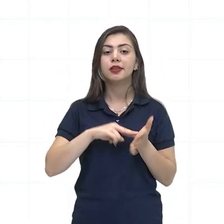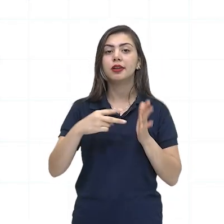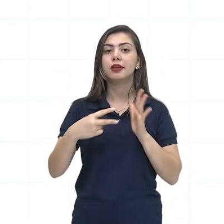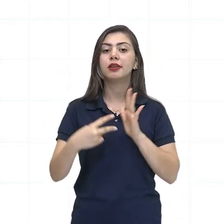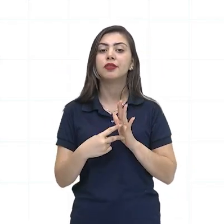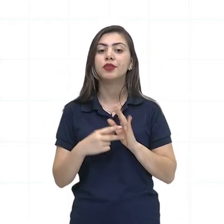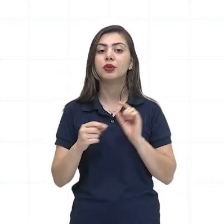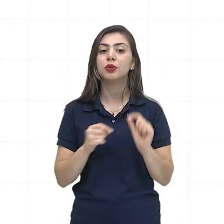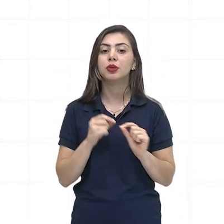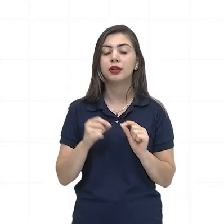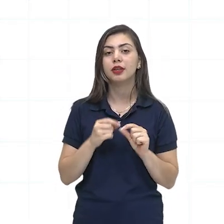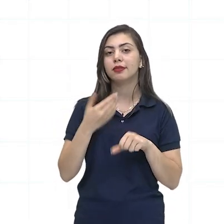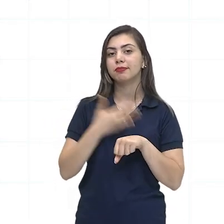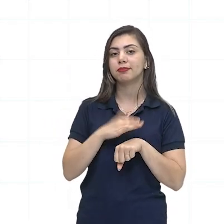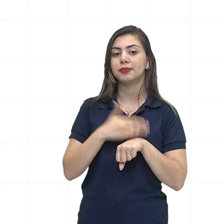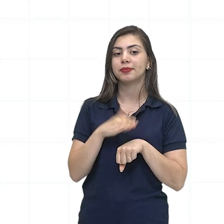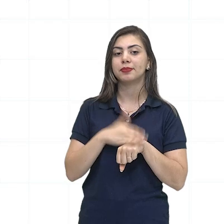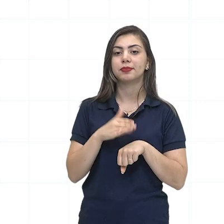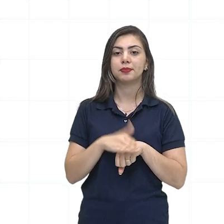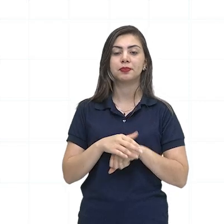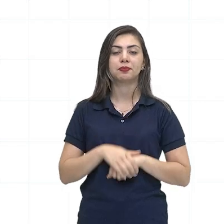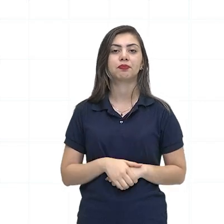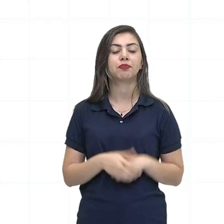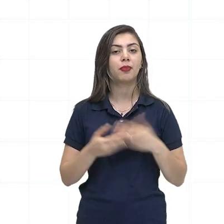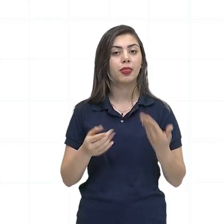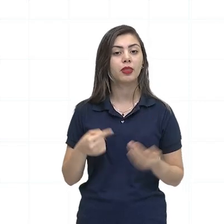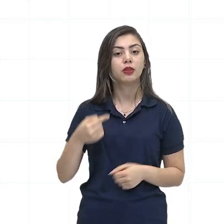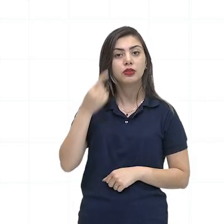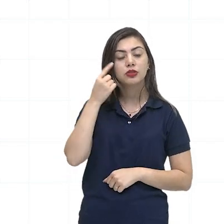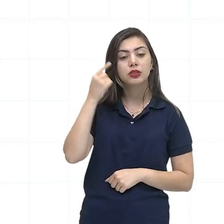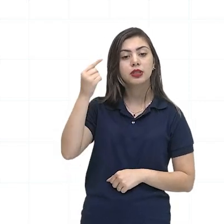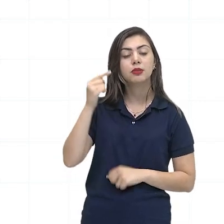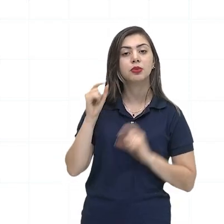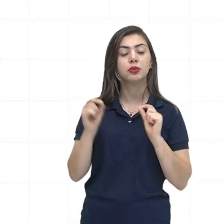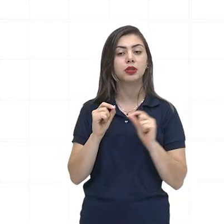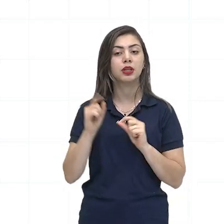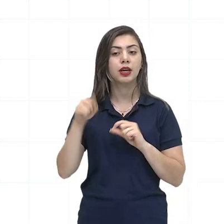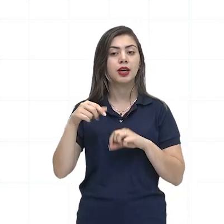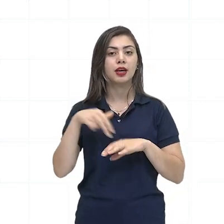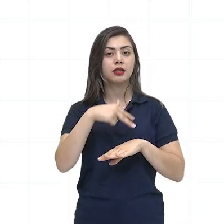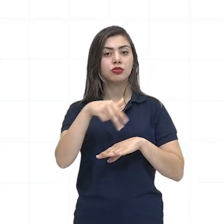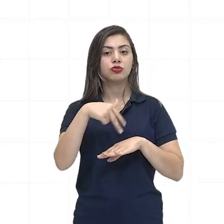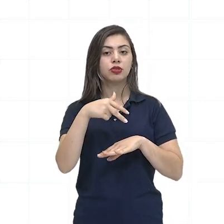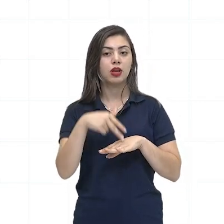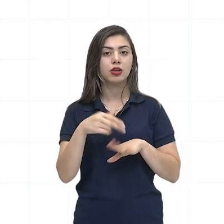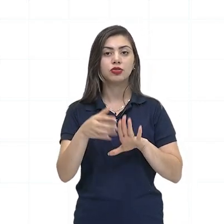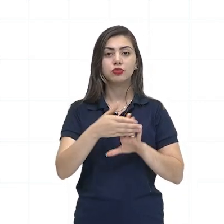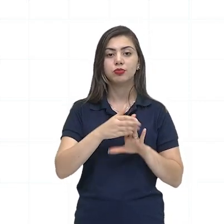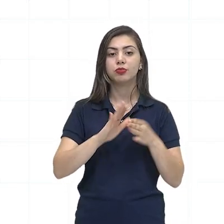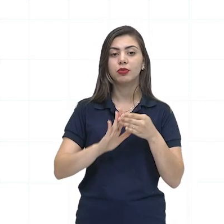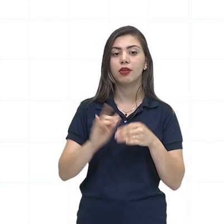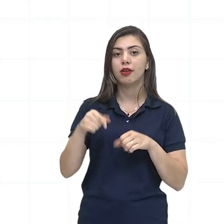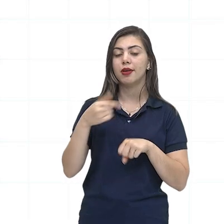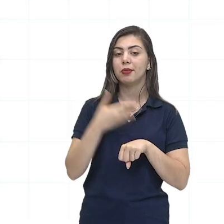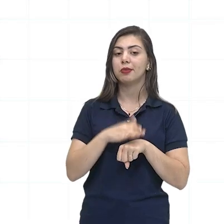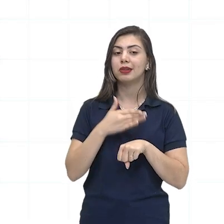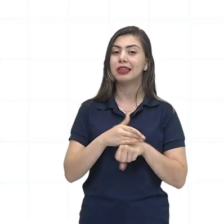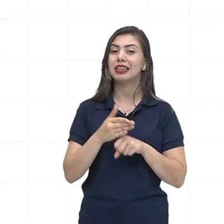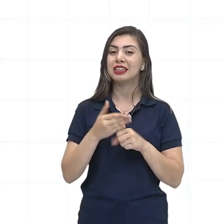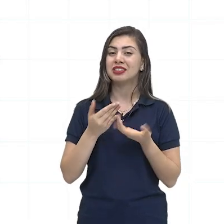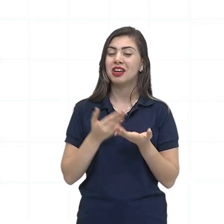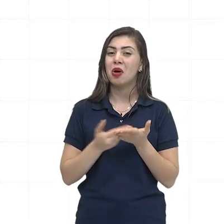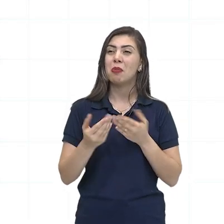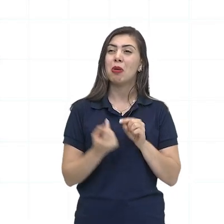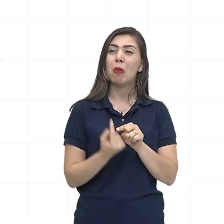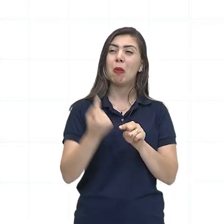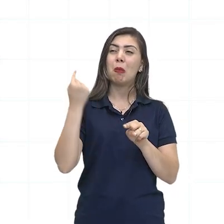por tradução aproximada treinar. Vale lembrar, né, que essa ginástica ela é uma atividade, é uma